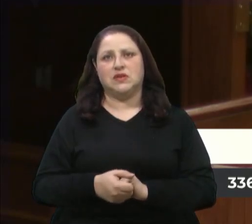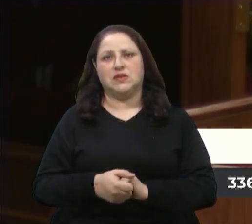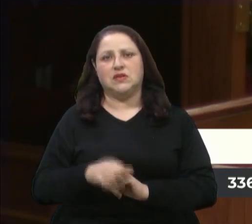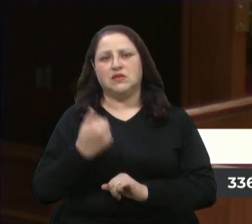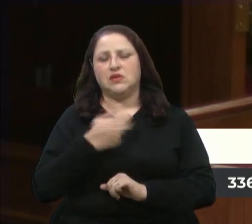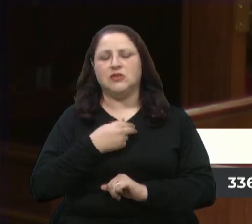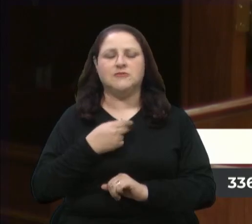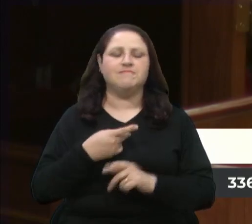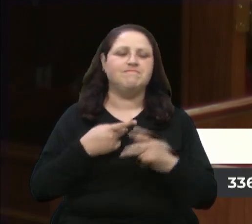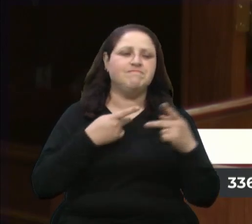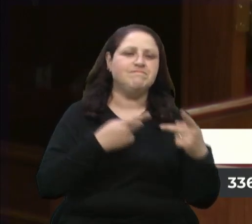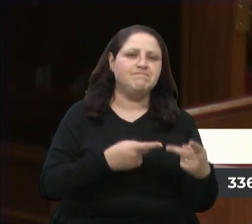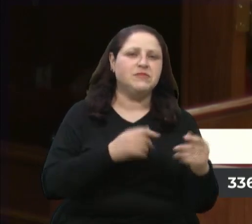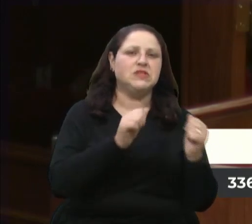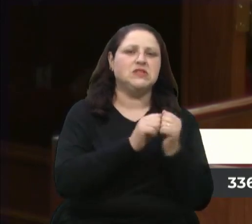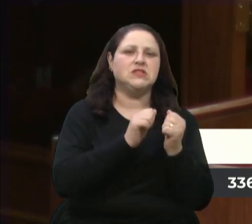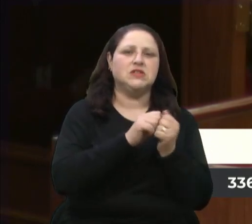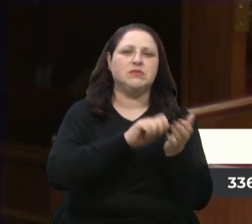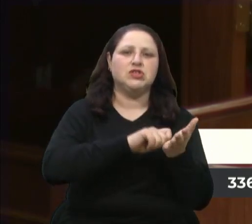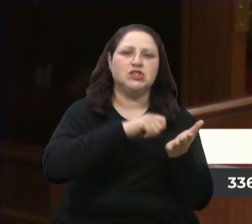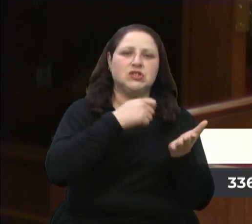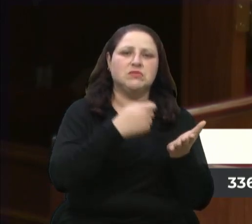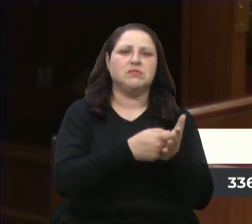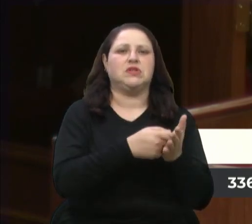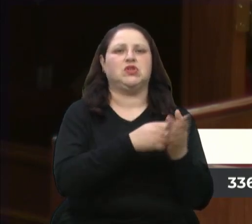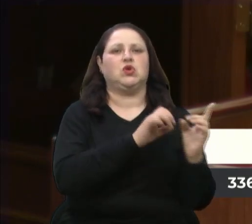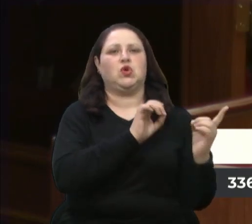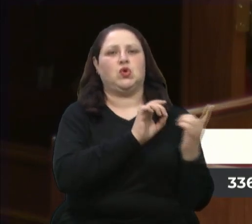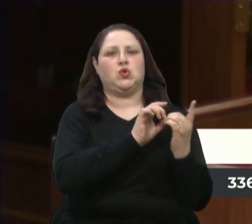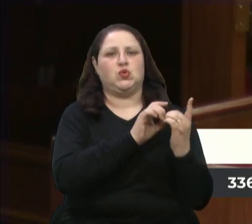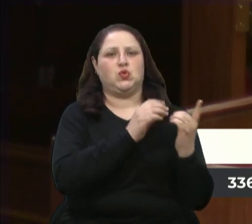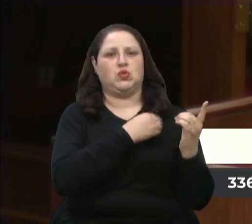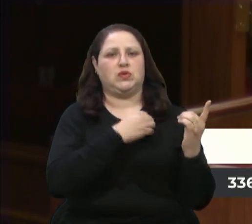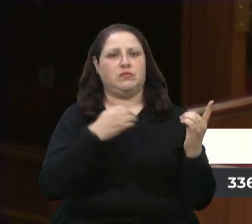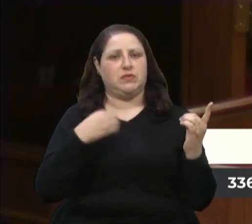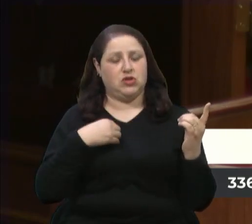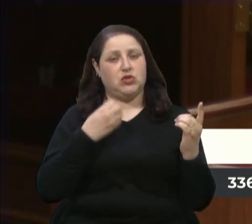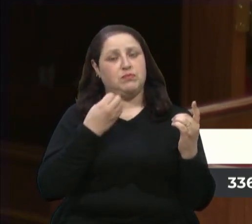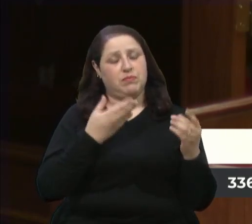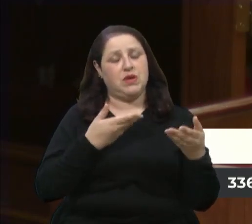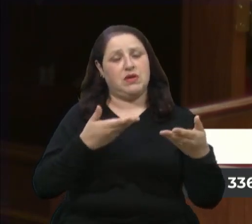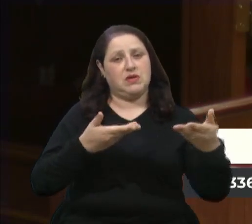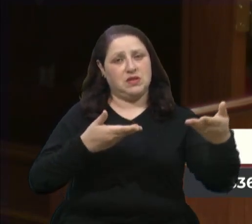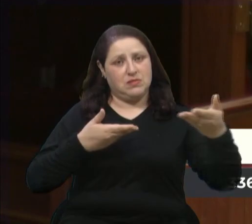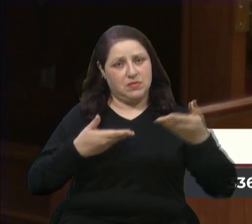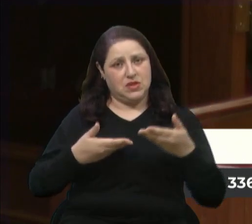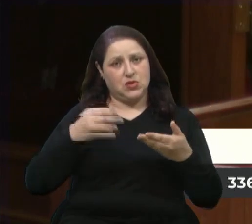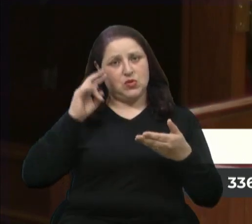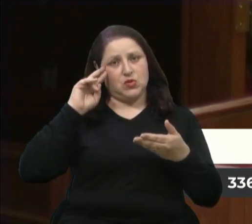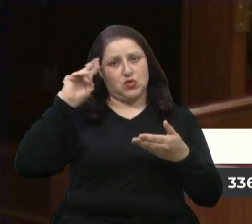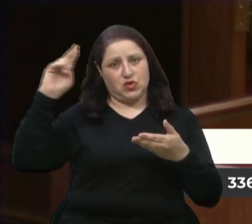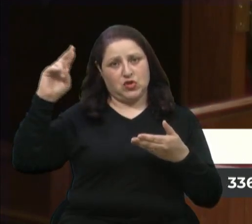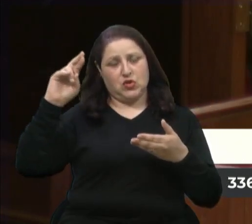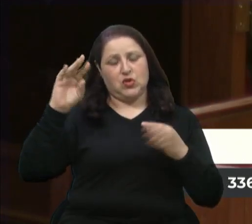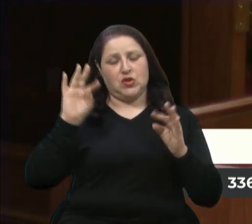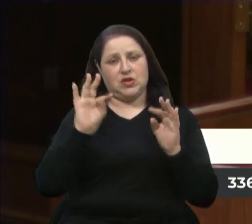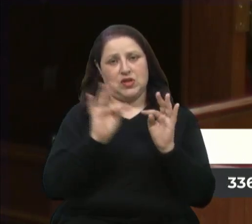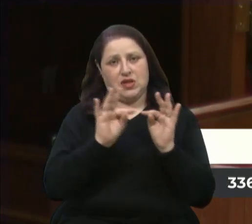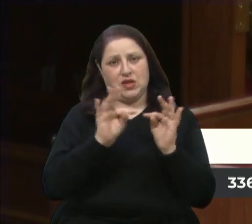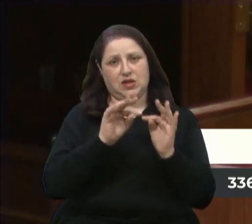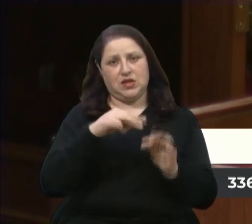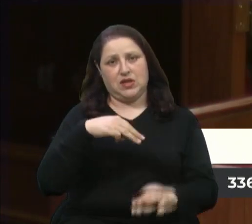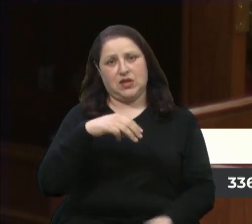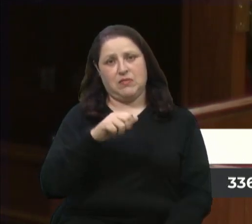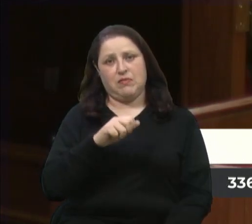verificando, então, sobre o sistema de agendamento de consulta, fomos bem recebidos pelo diretor técnico,